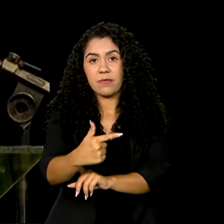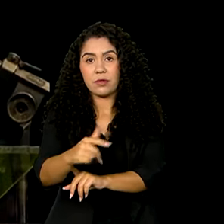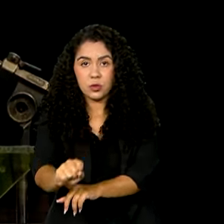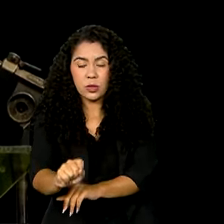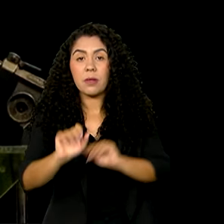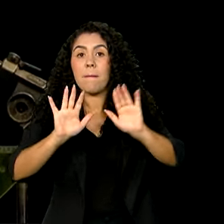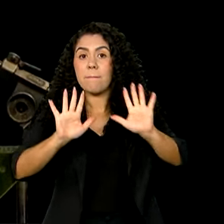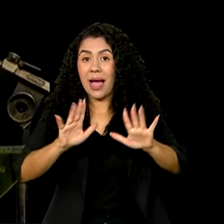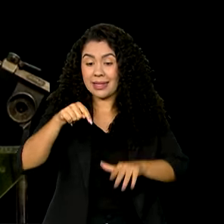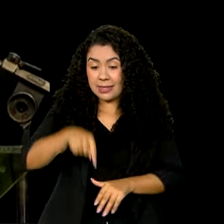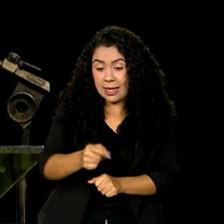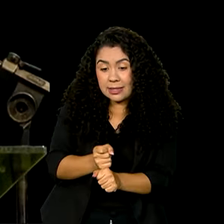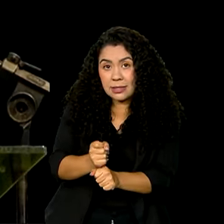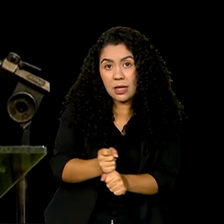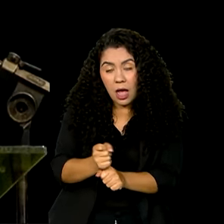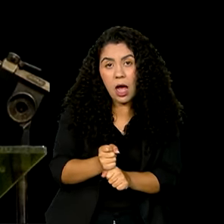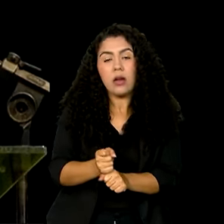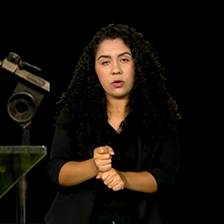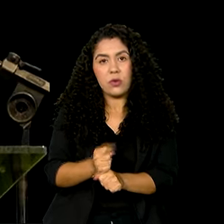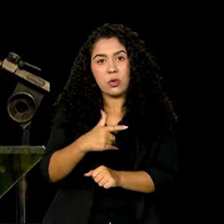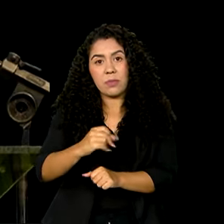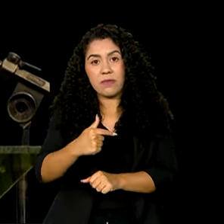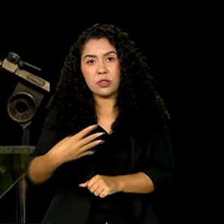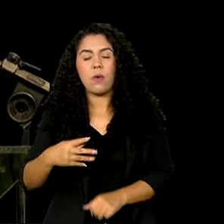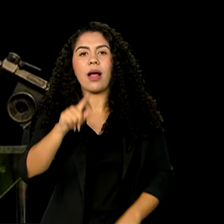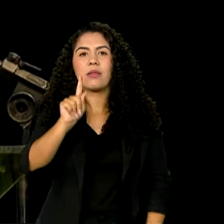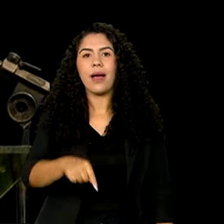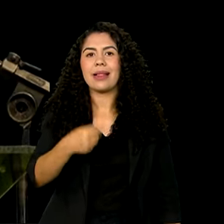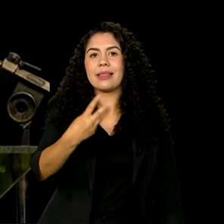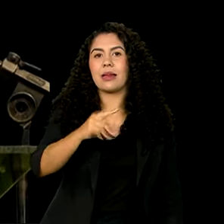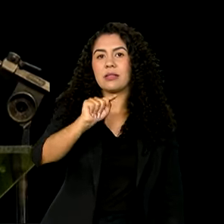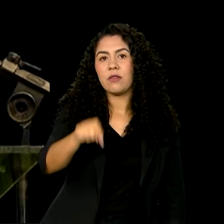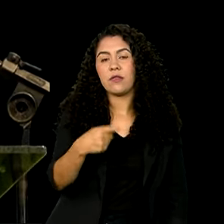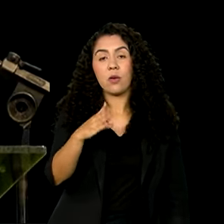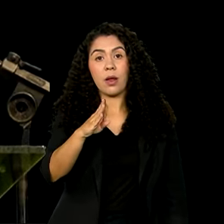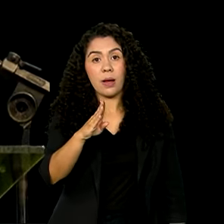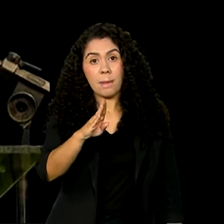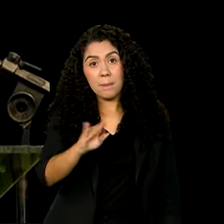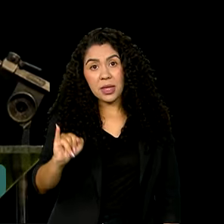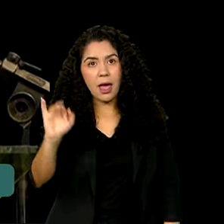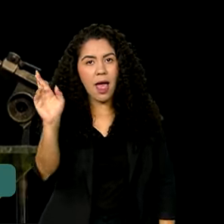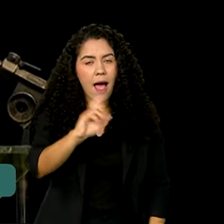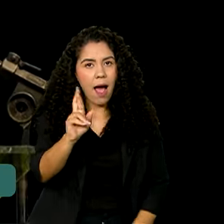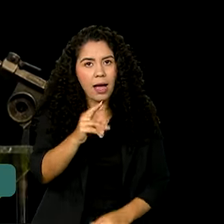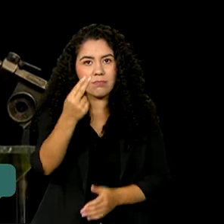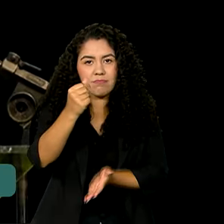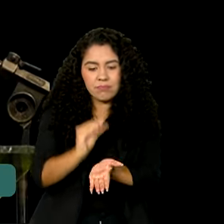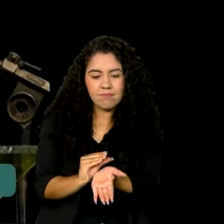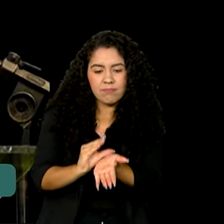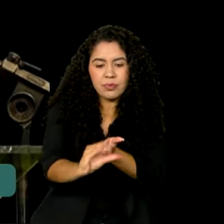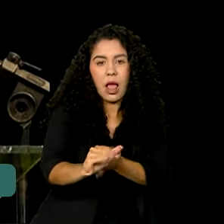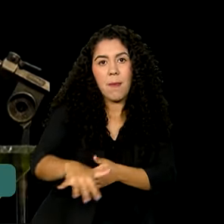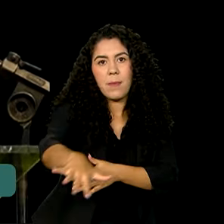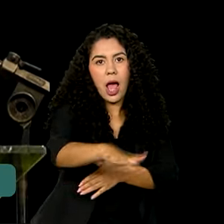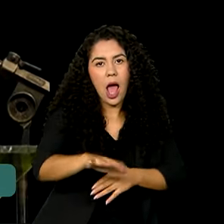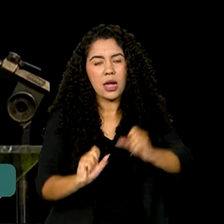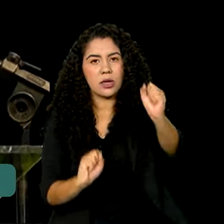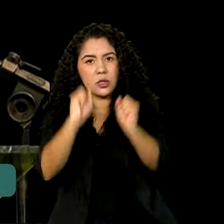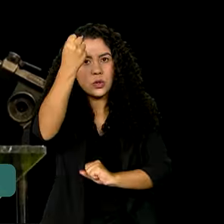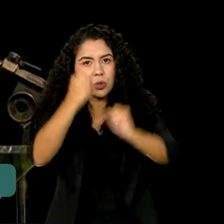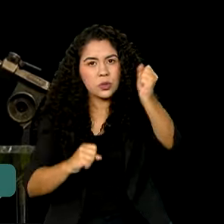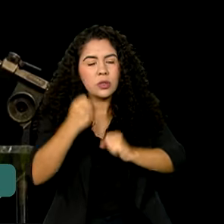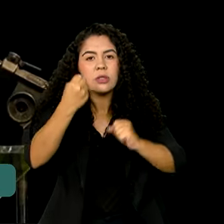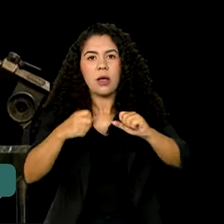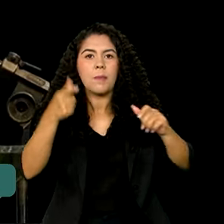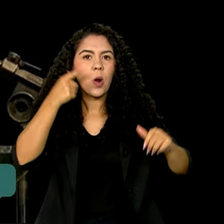3,5 bilhões de crédito financeiro para que a indústria possa